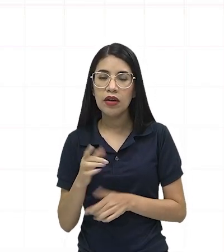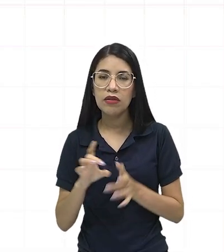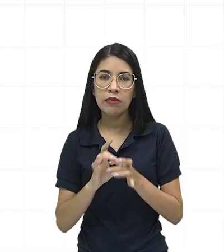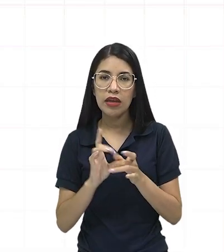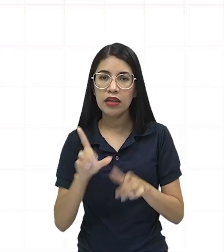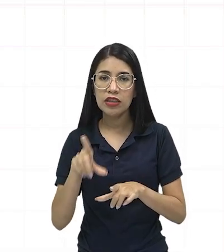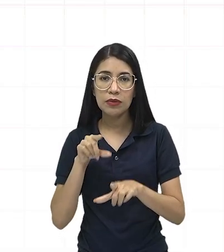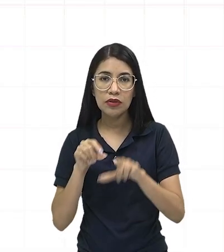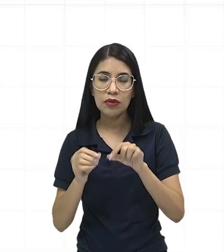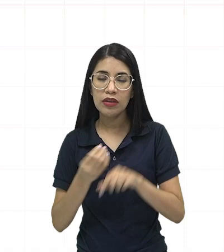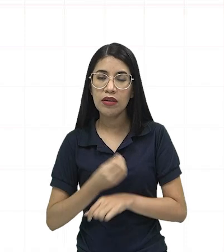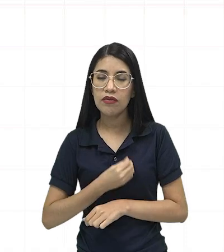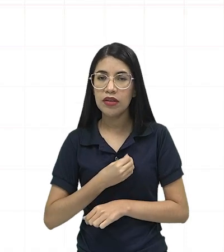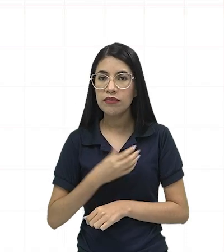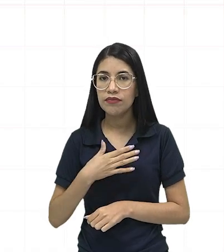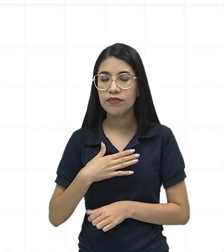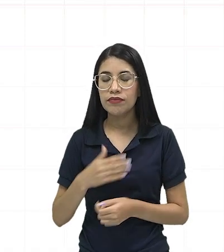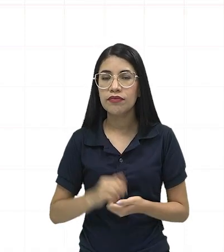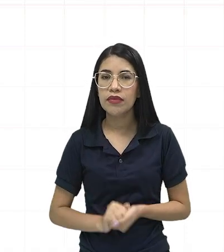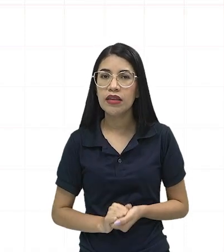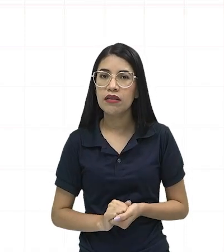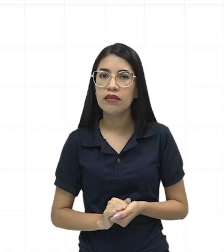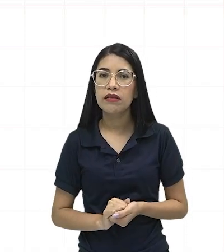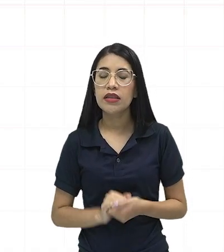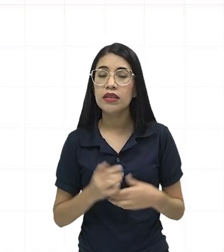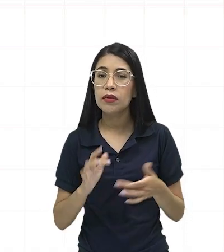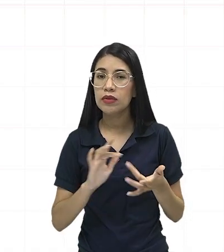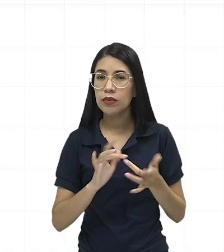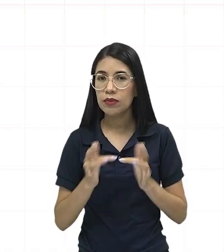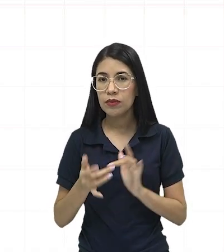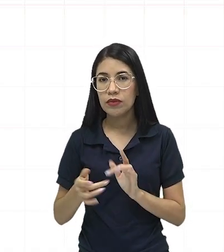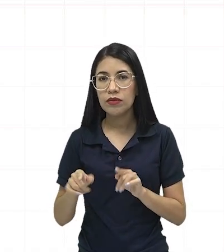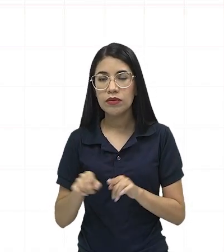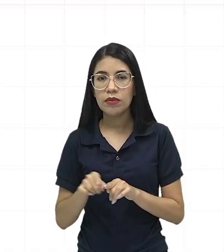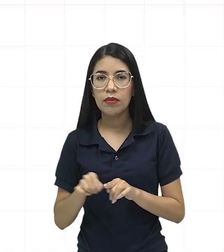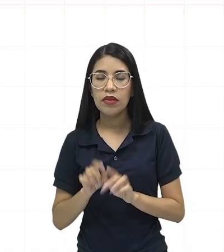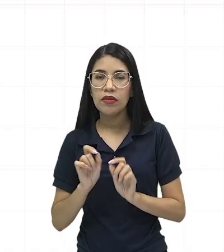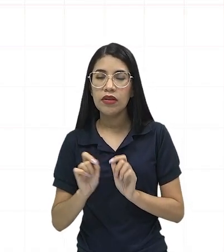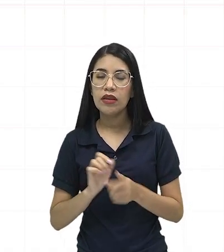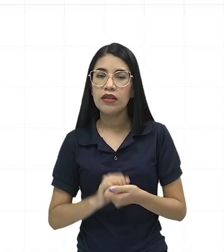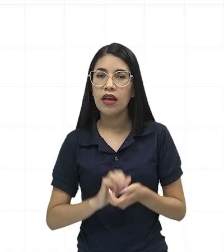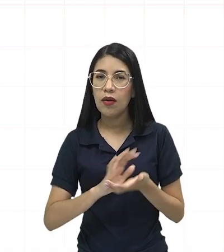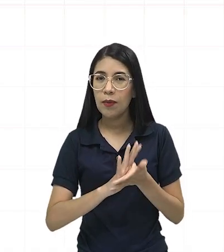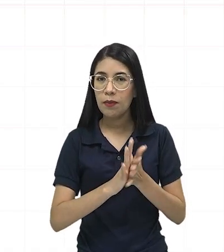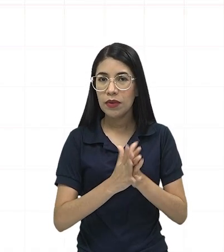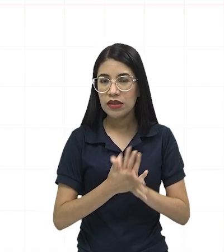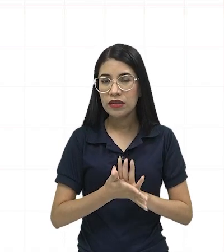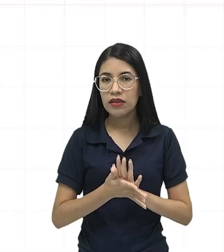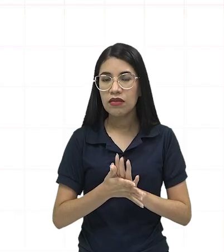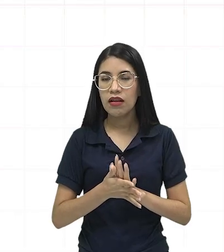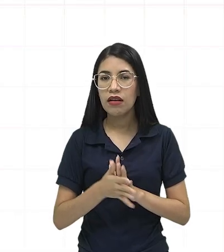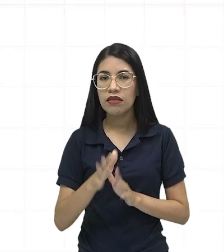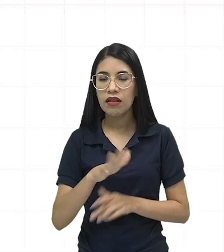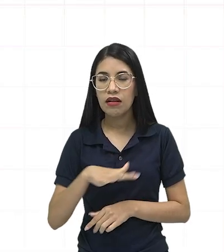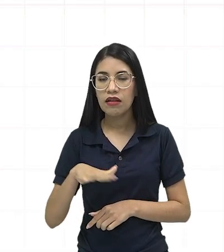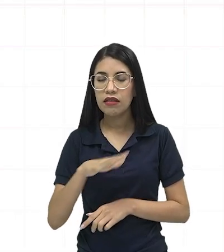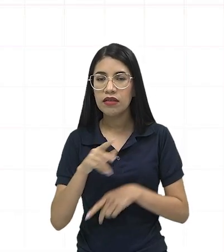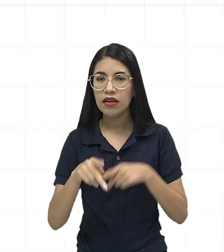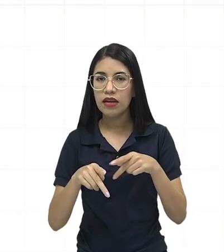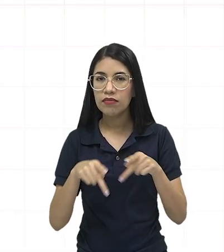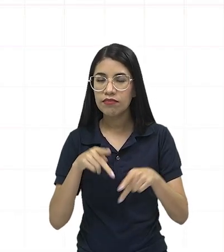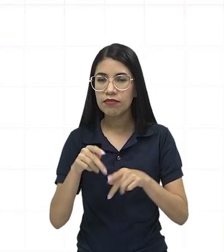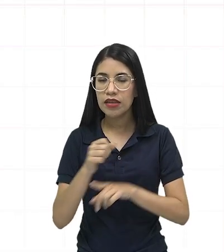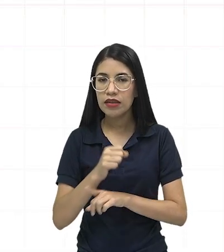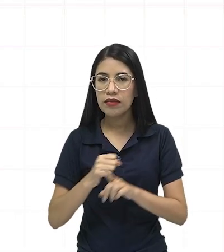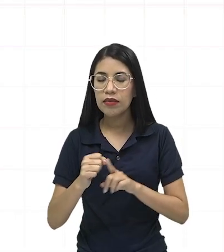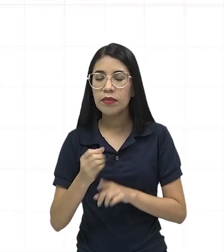sou eu quem defino a minha vida. Tá bom? Então é nesse contexto de extrema opressão social em que as pessoas viviam que nós